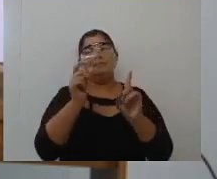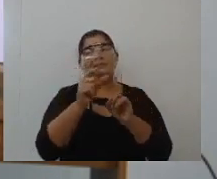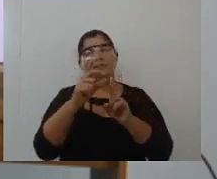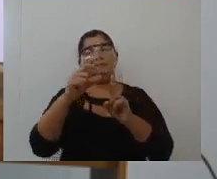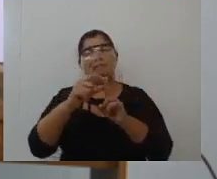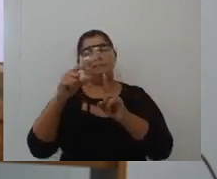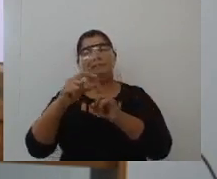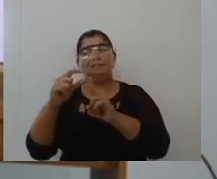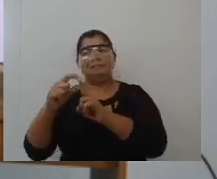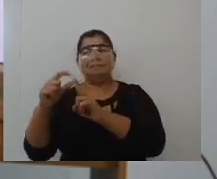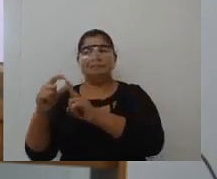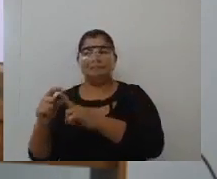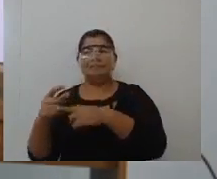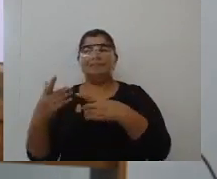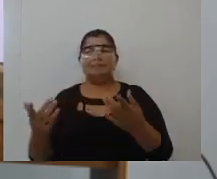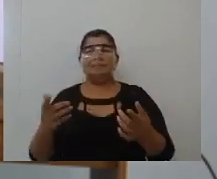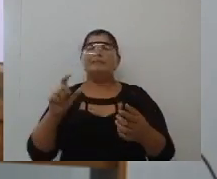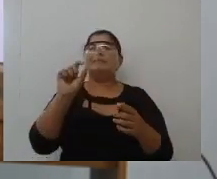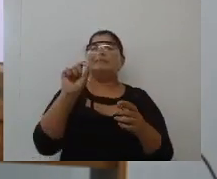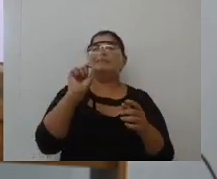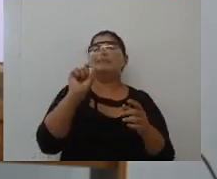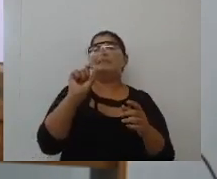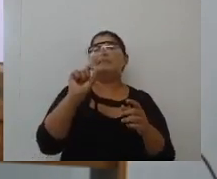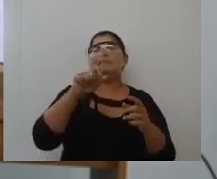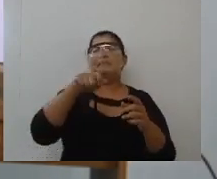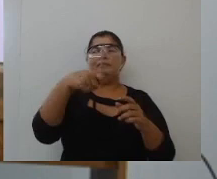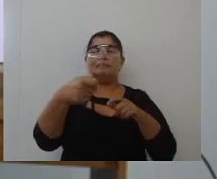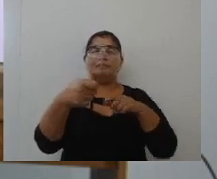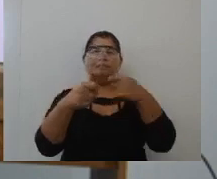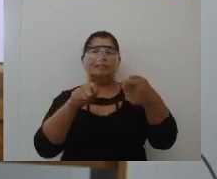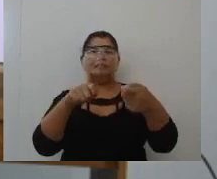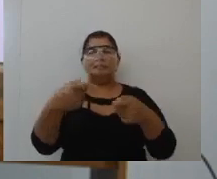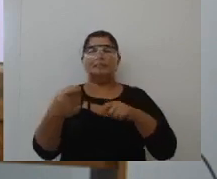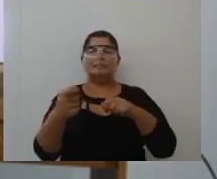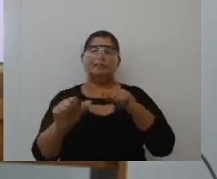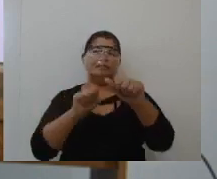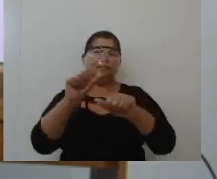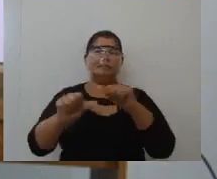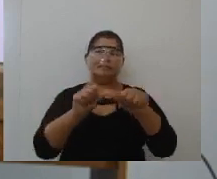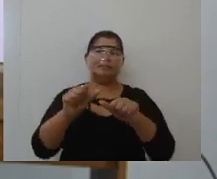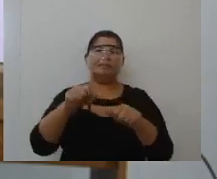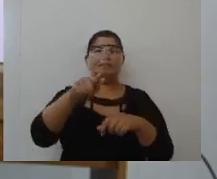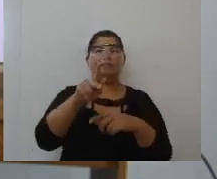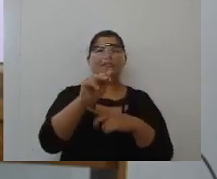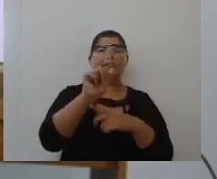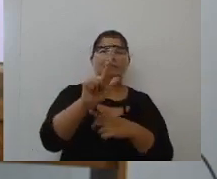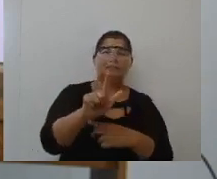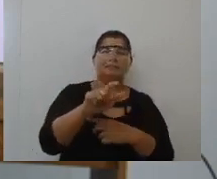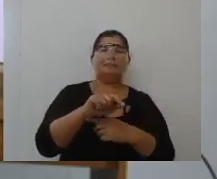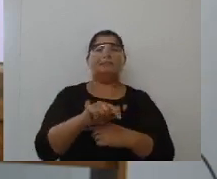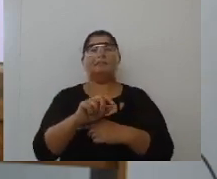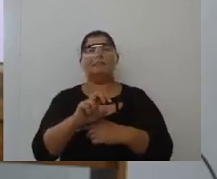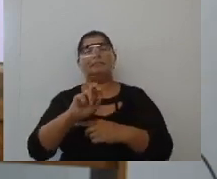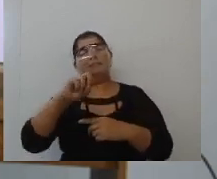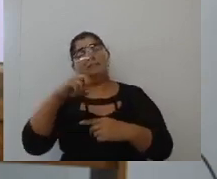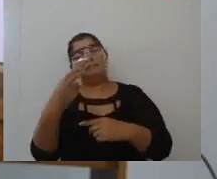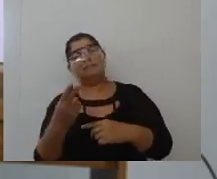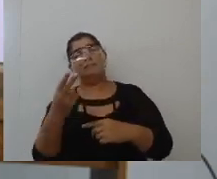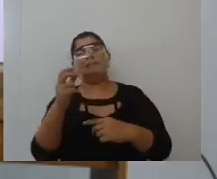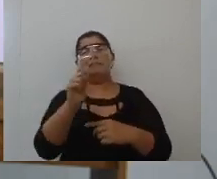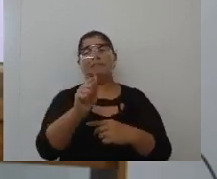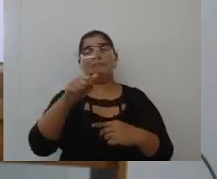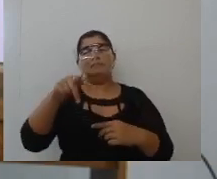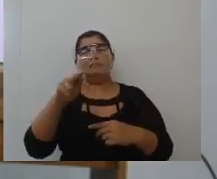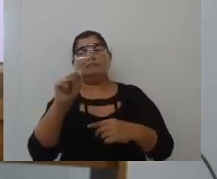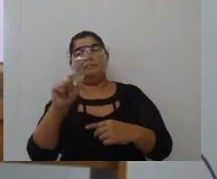são aqueles queis ali que você pode substituir por o qual, a qual,